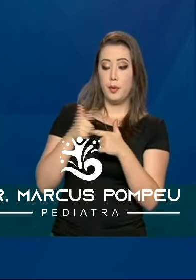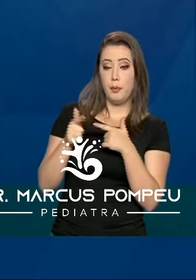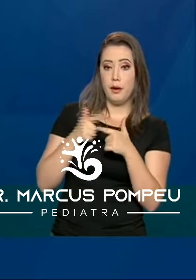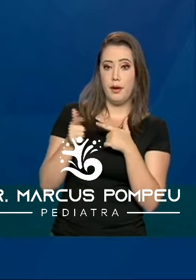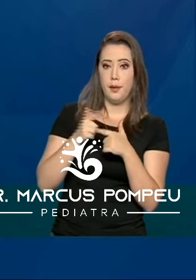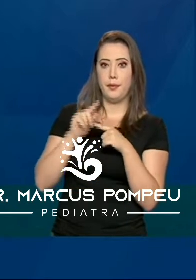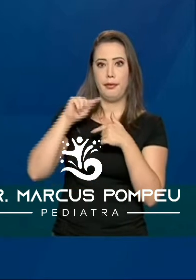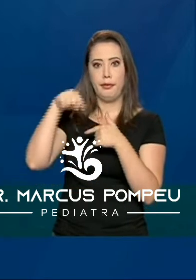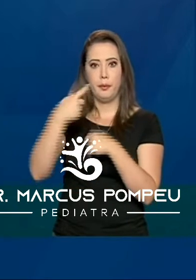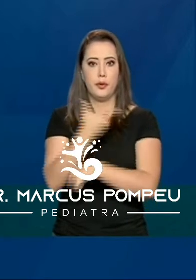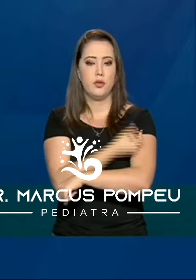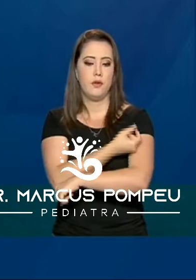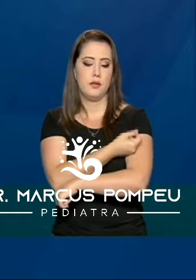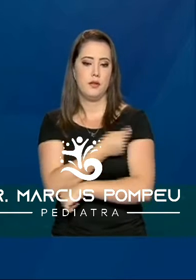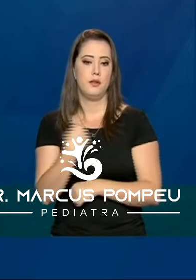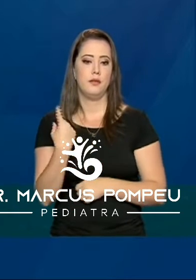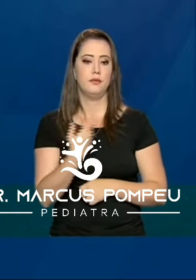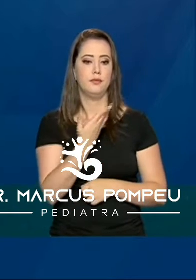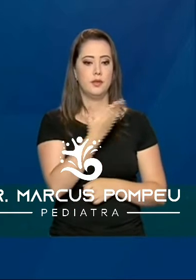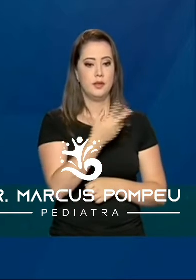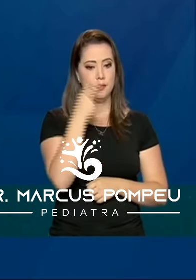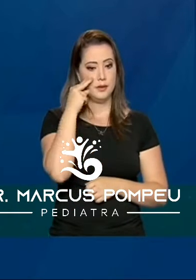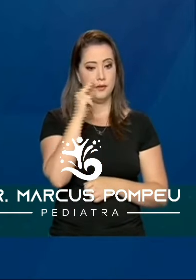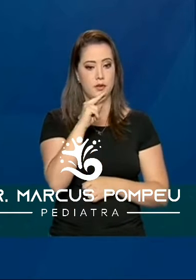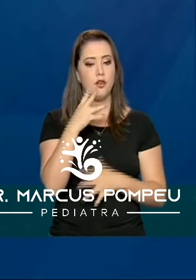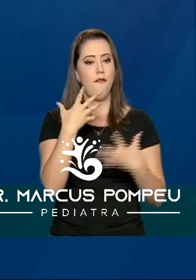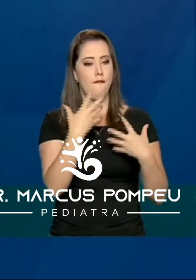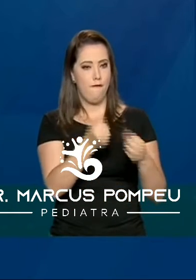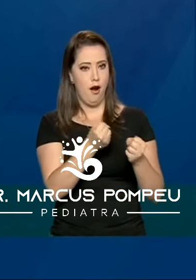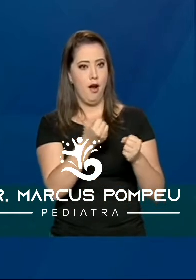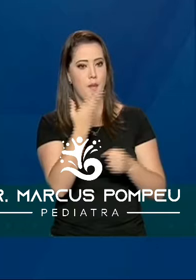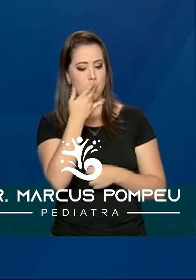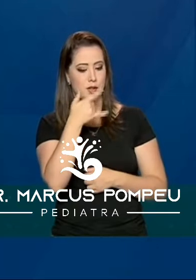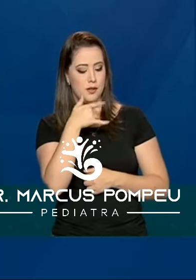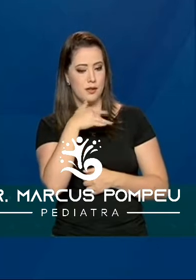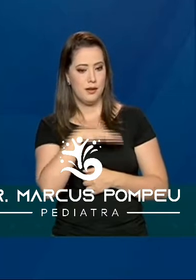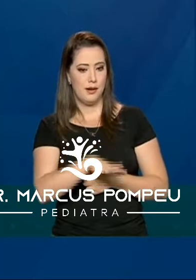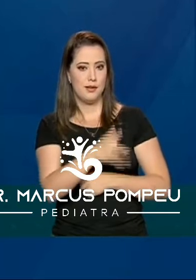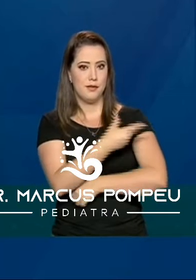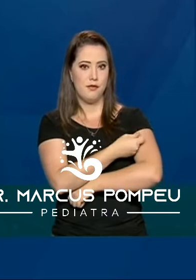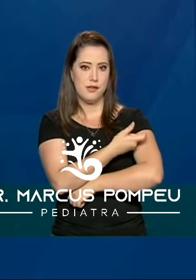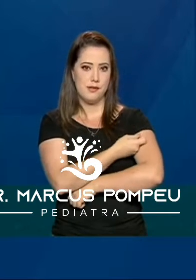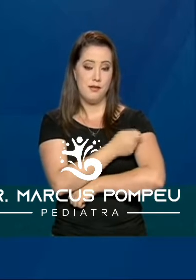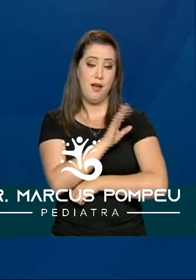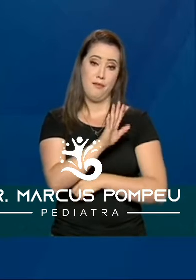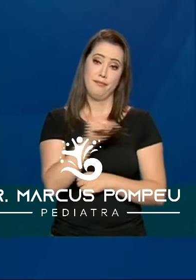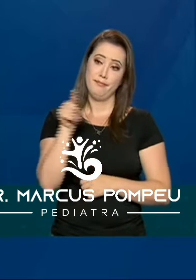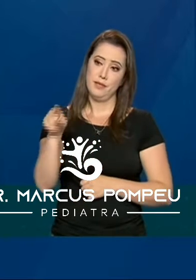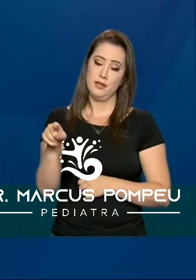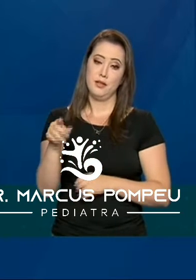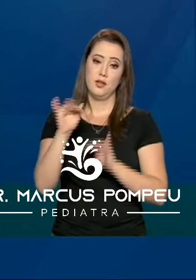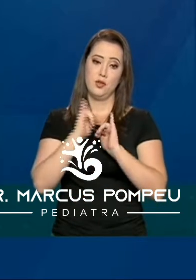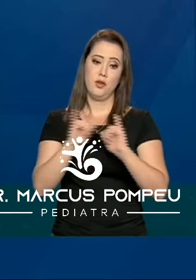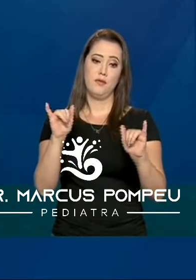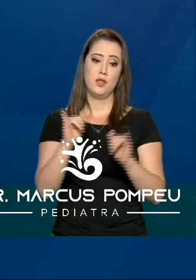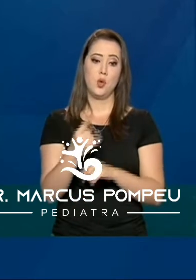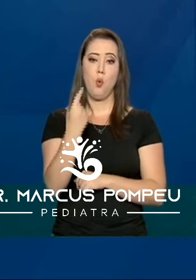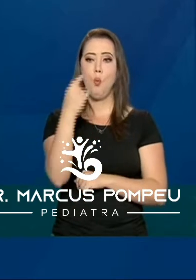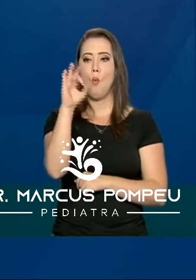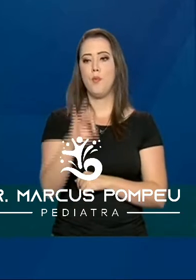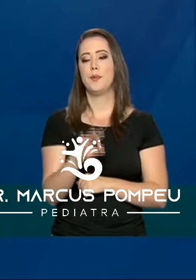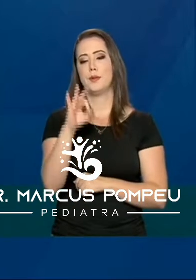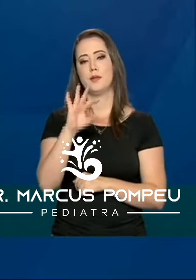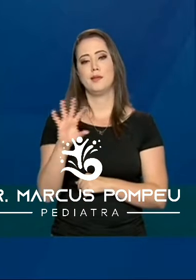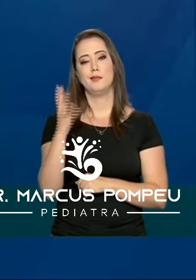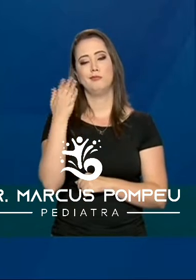ele falando sobre vamos vacinar as crianças. Fale com seus pais. Só que o VERS só notifica 1% daquilo